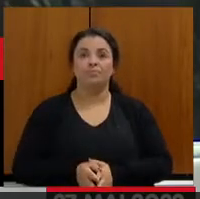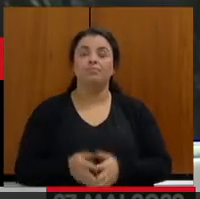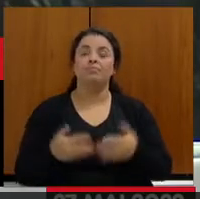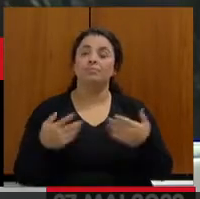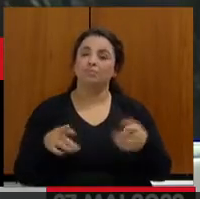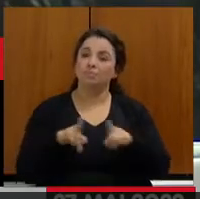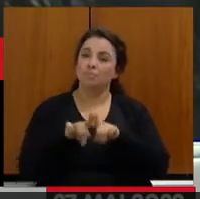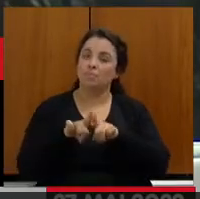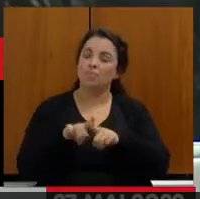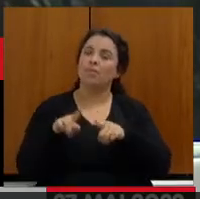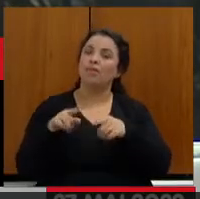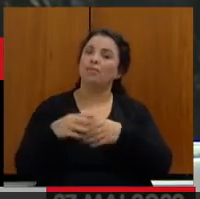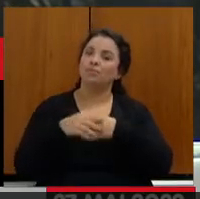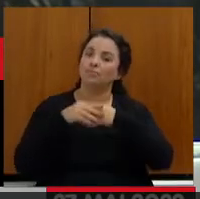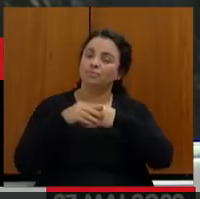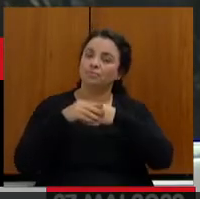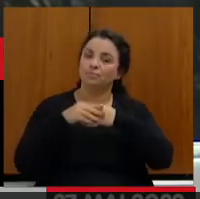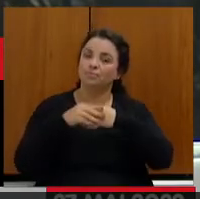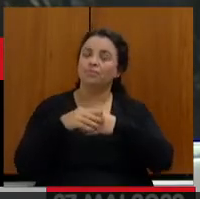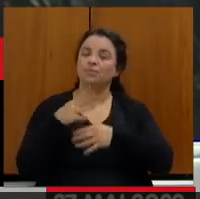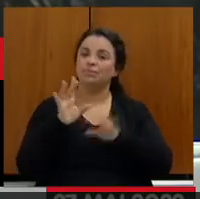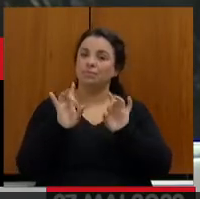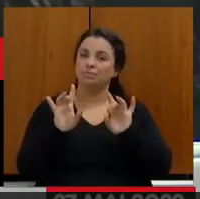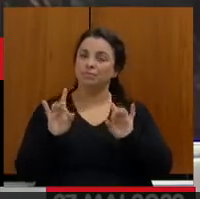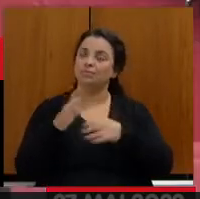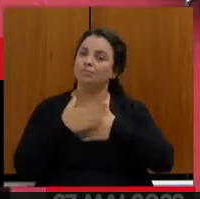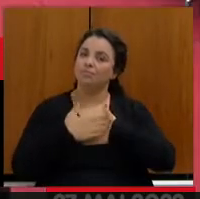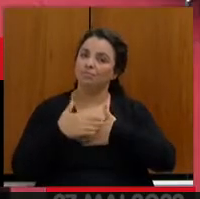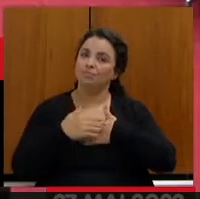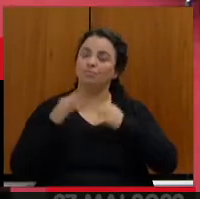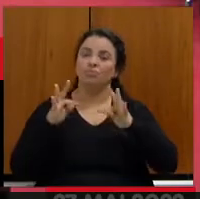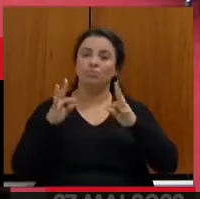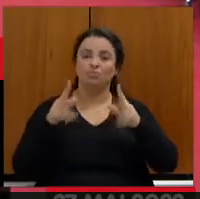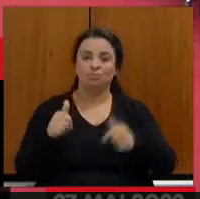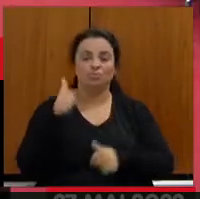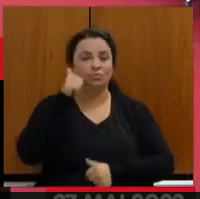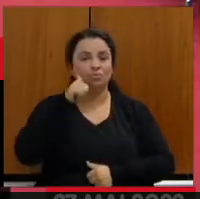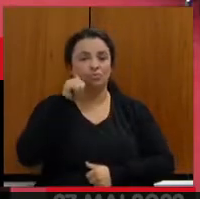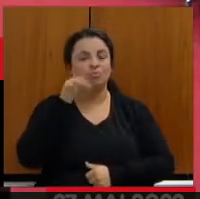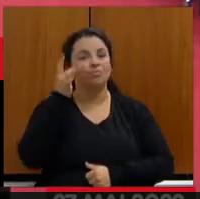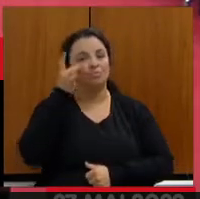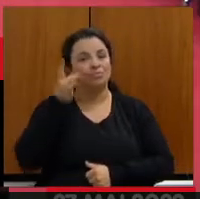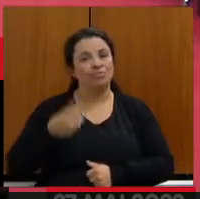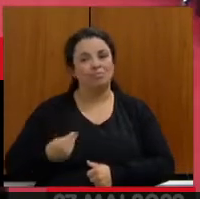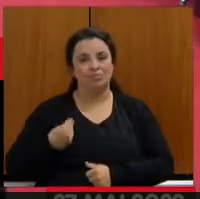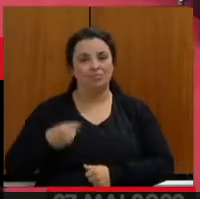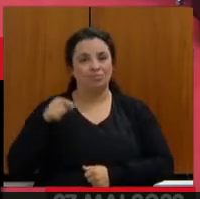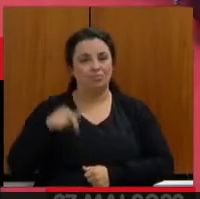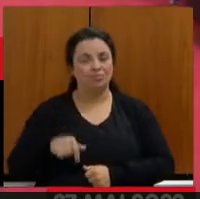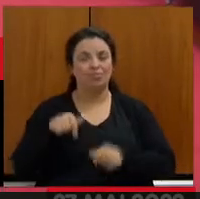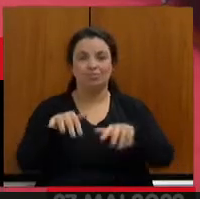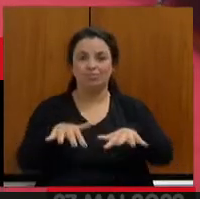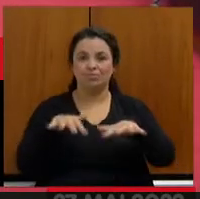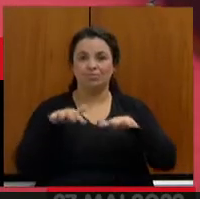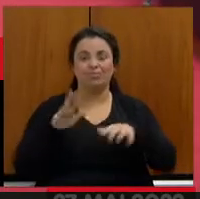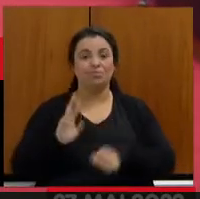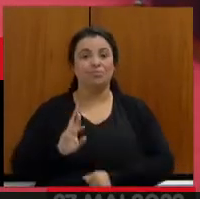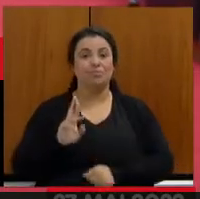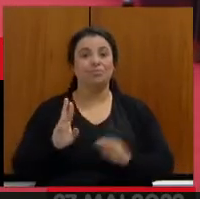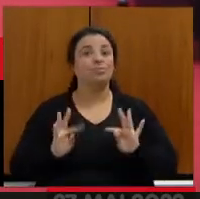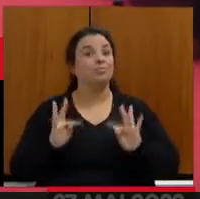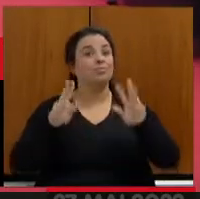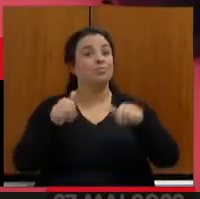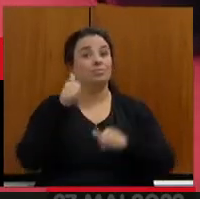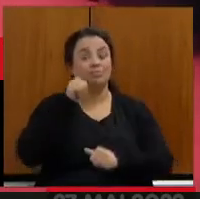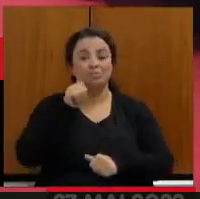forma especial carinhosa todas as mulheres aqui presentes na nosso plenário representando as mulheres de